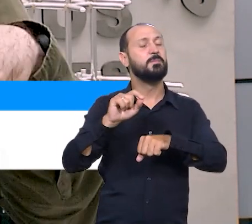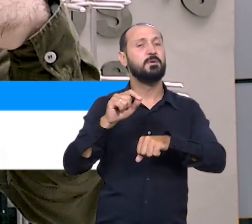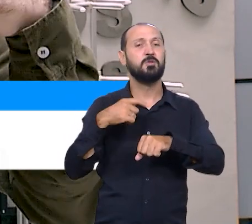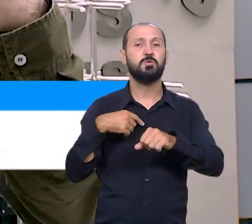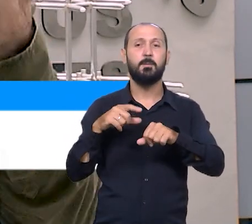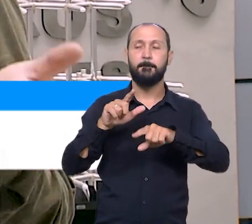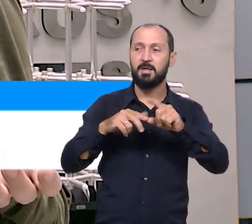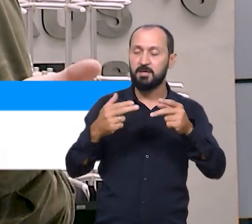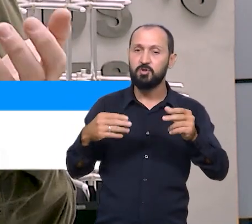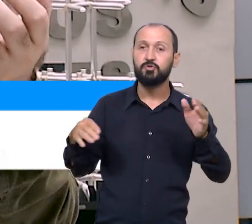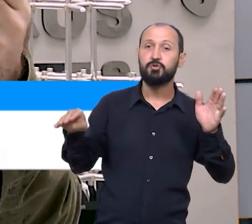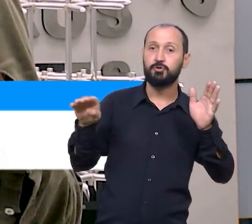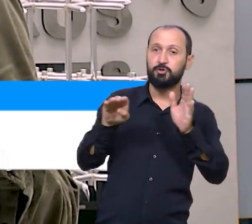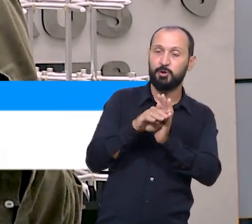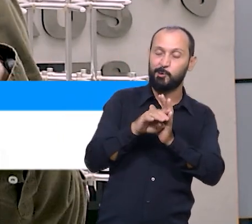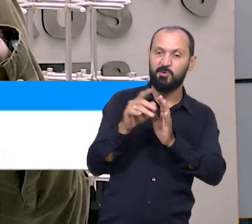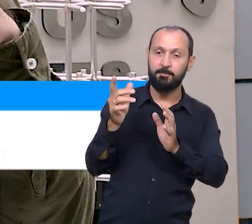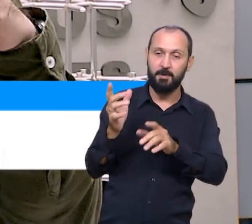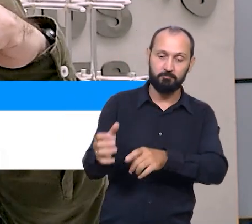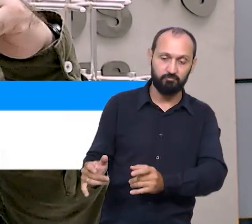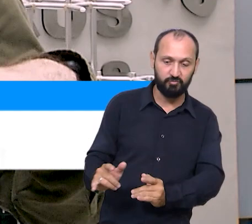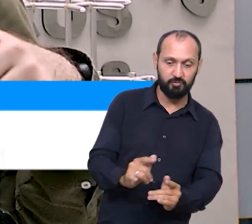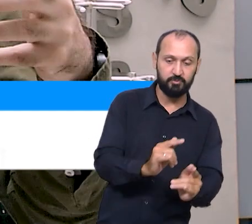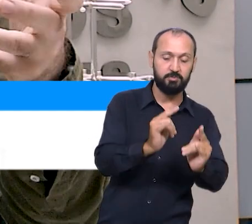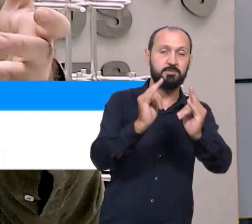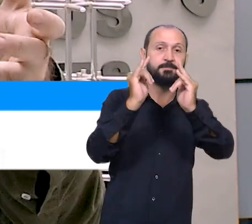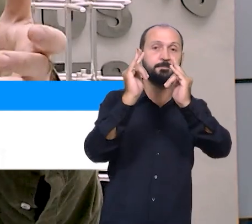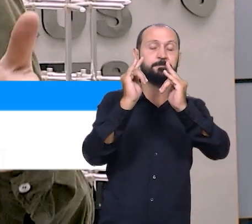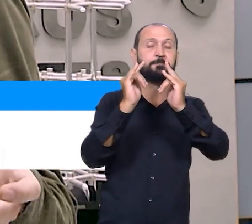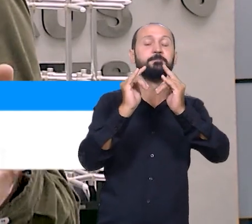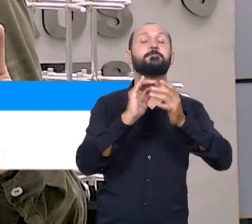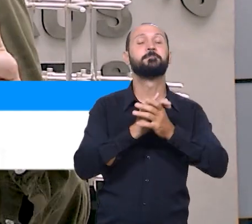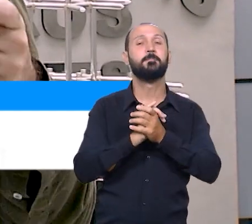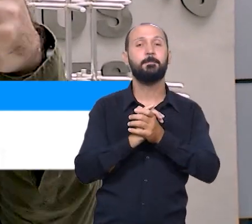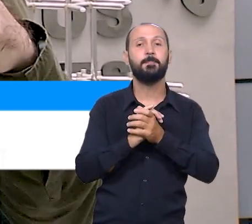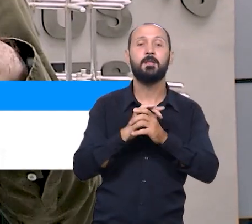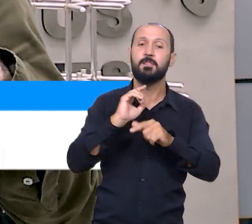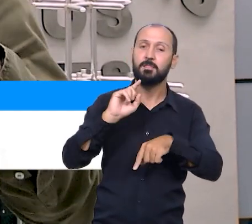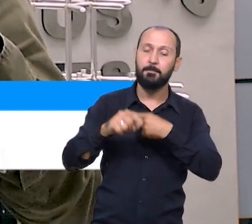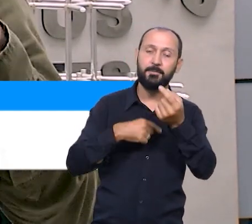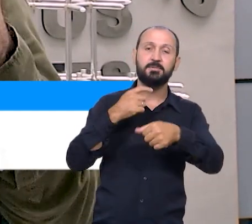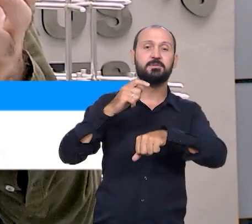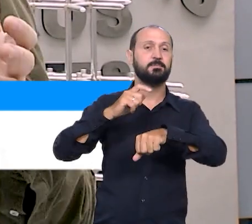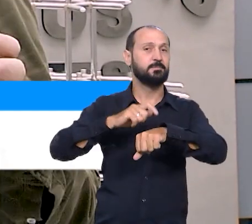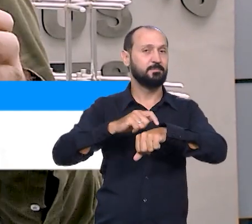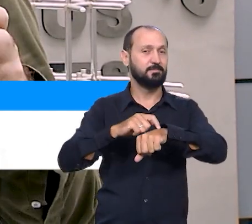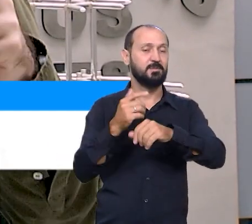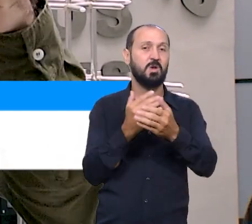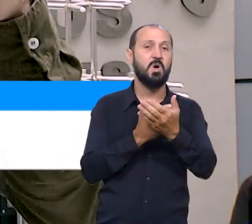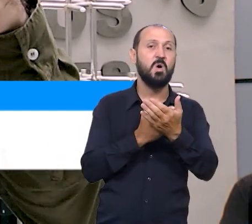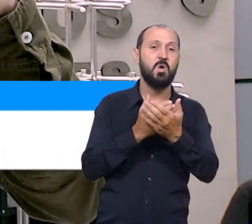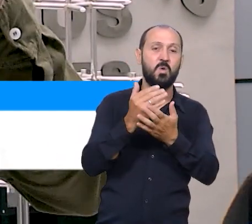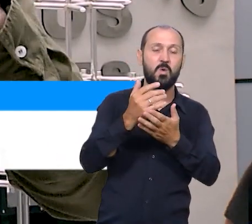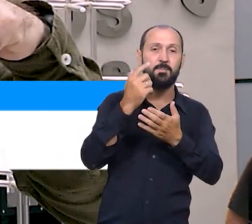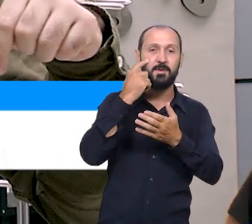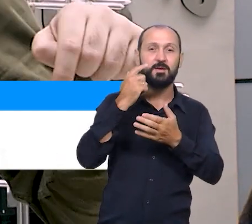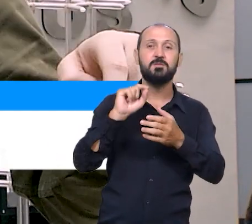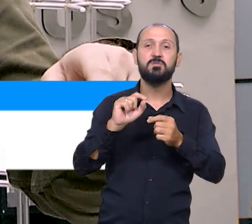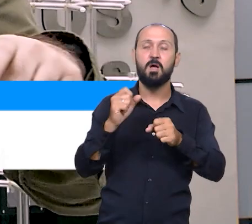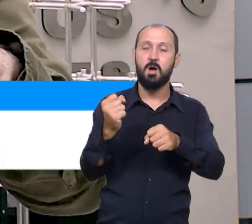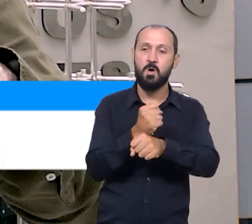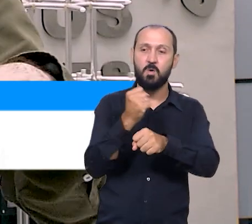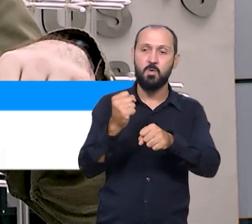fase agora que a gente acabou de receber os materiais para levantar a torre metálica em si. Após essas fases, a gente tem